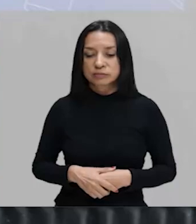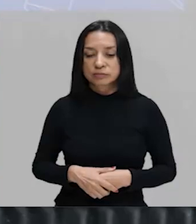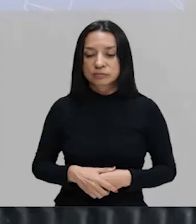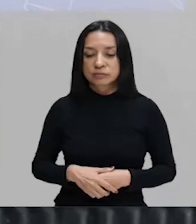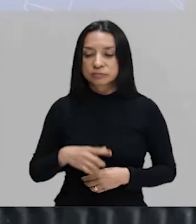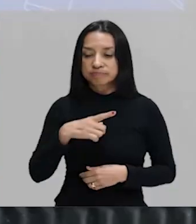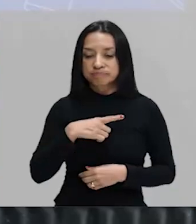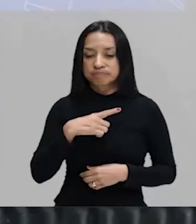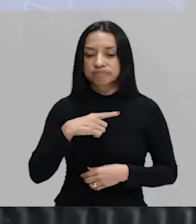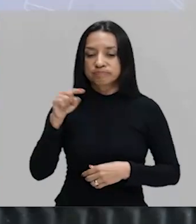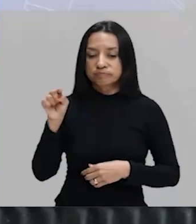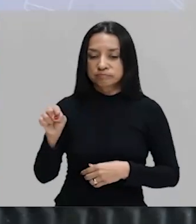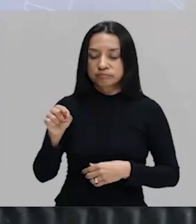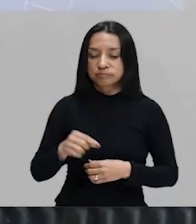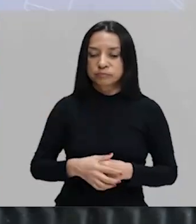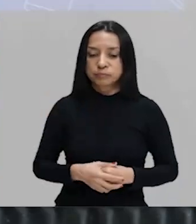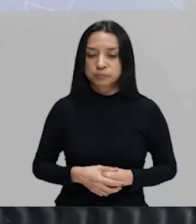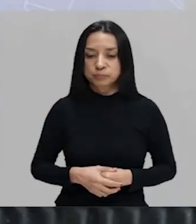tu.